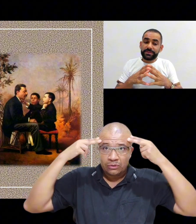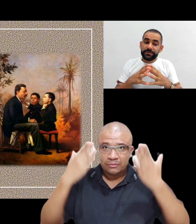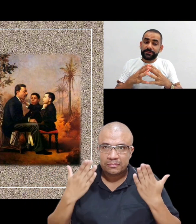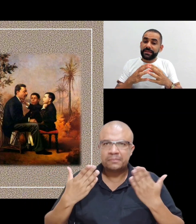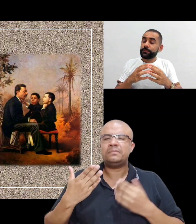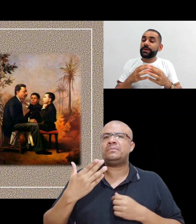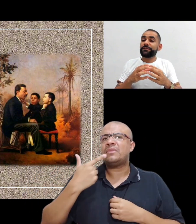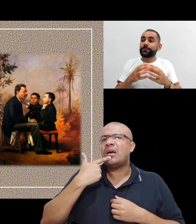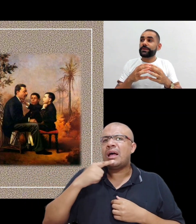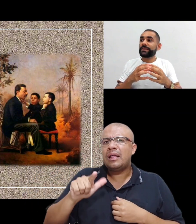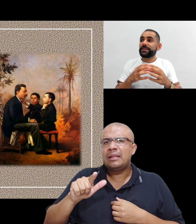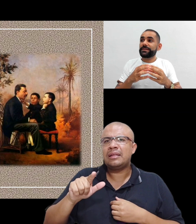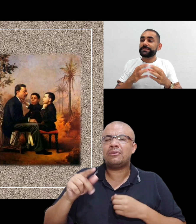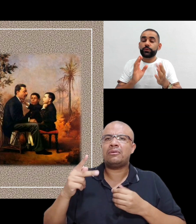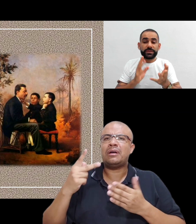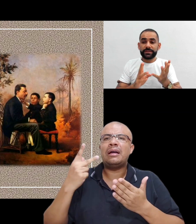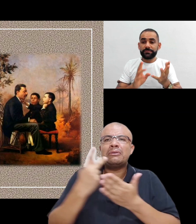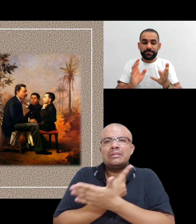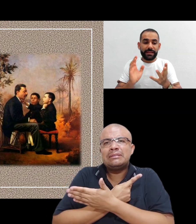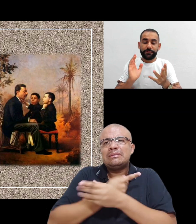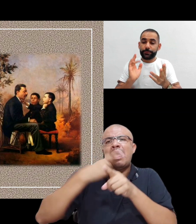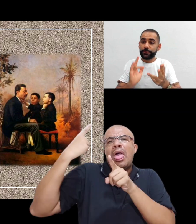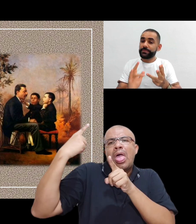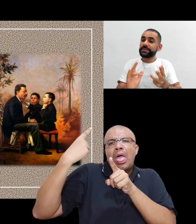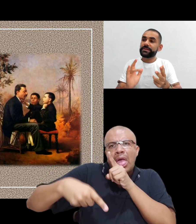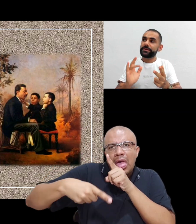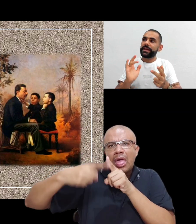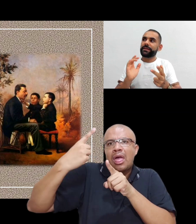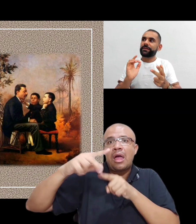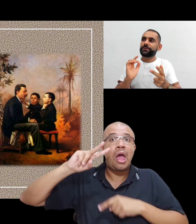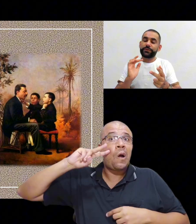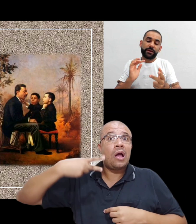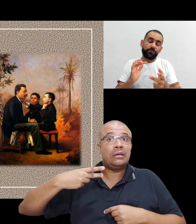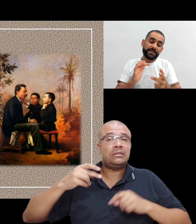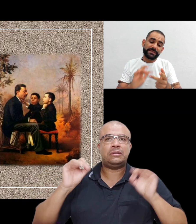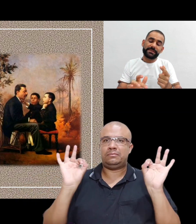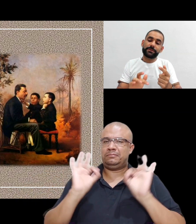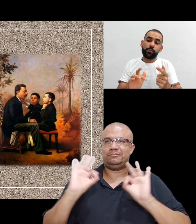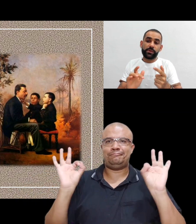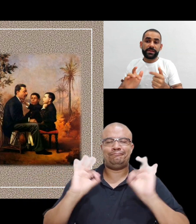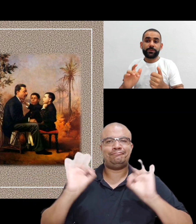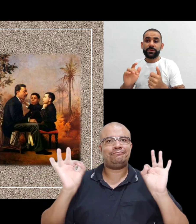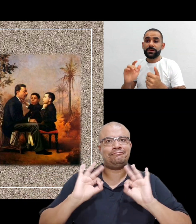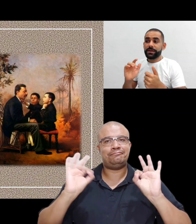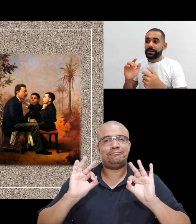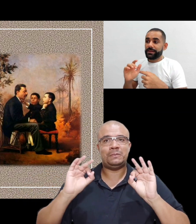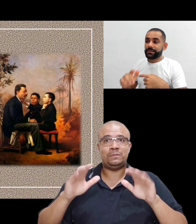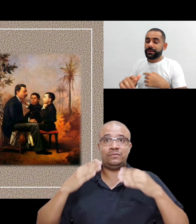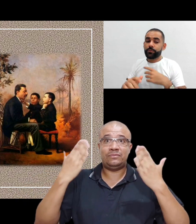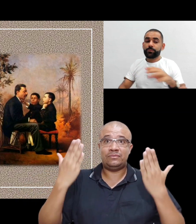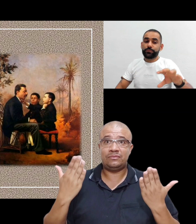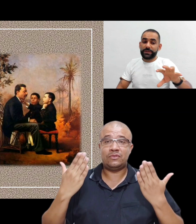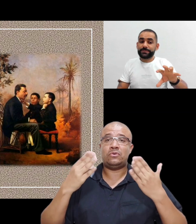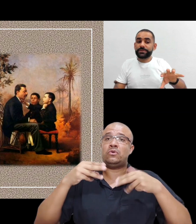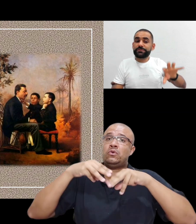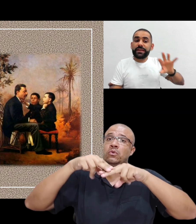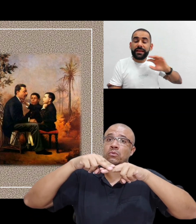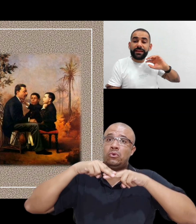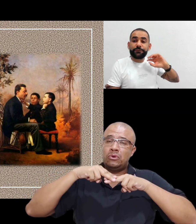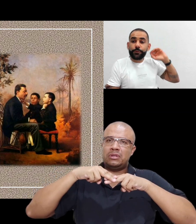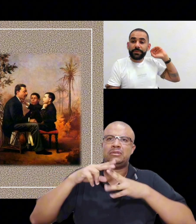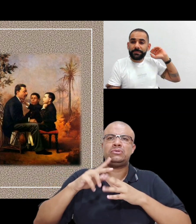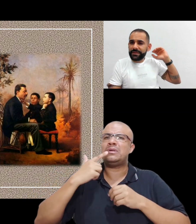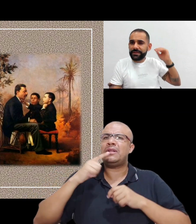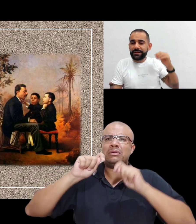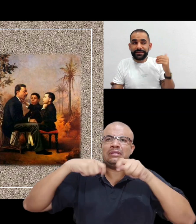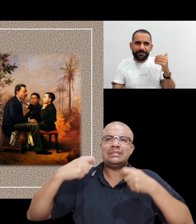Durante muitos anos, a língua ela foi excluída, ela foi proibida, ela não foi reconhecida como língua, então, por esse motivo,